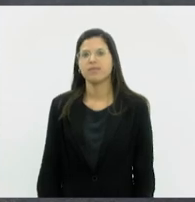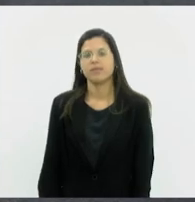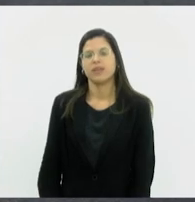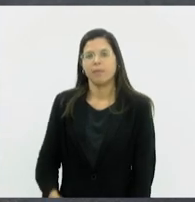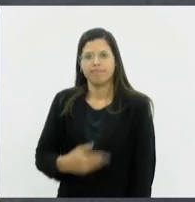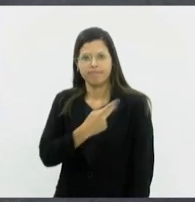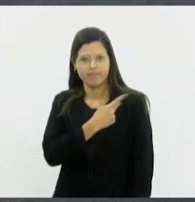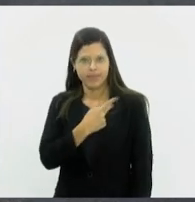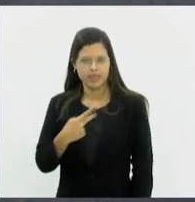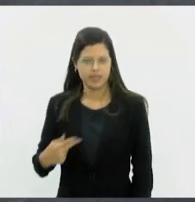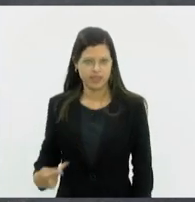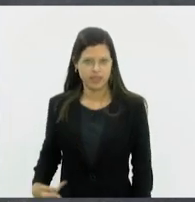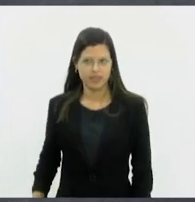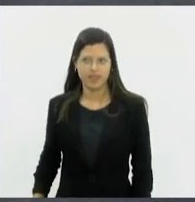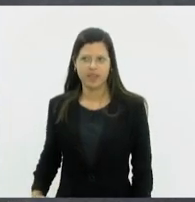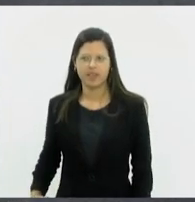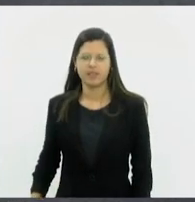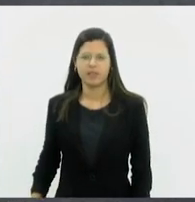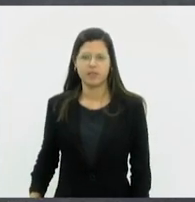presidente do